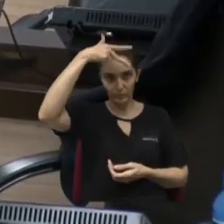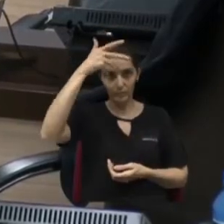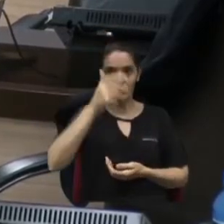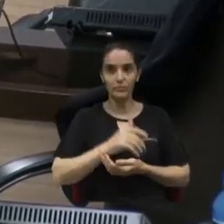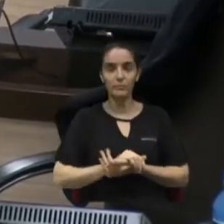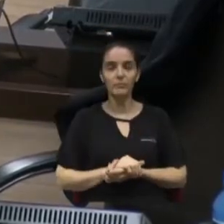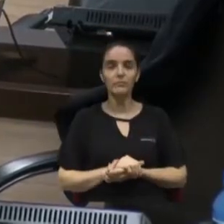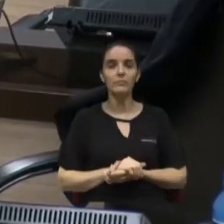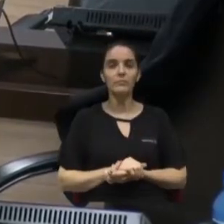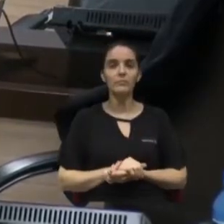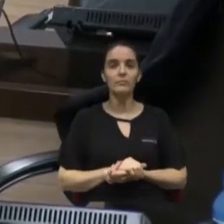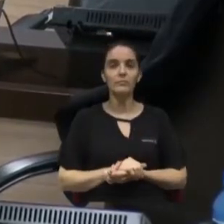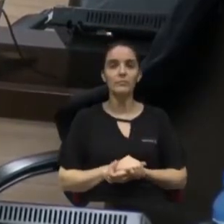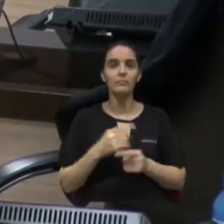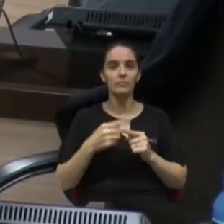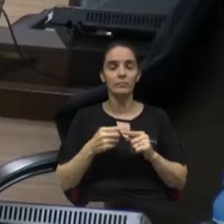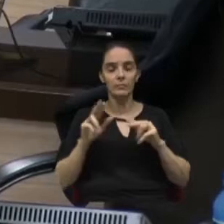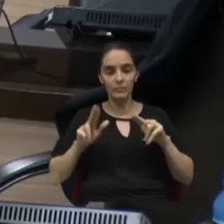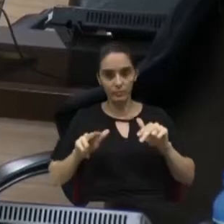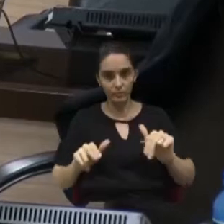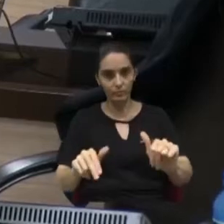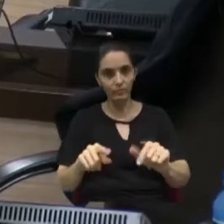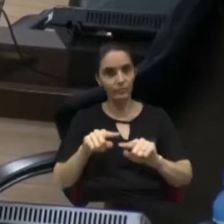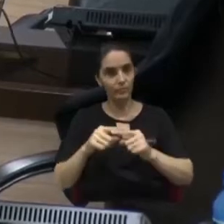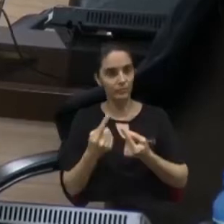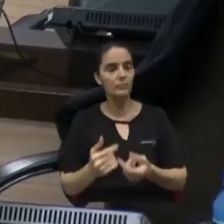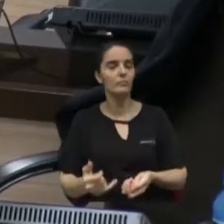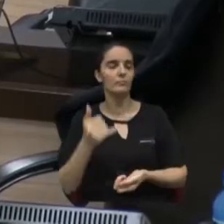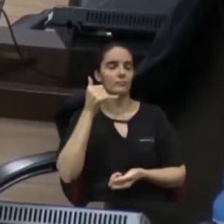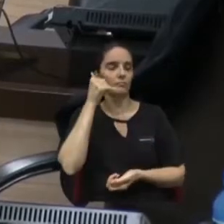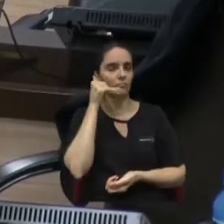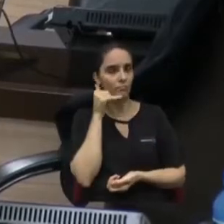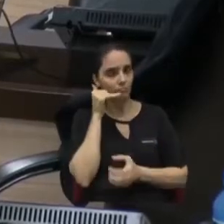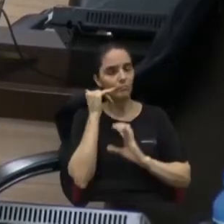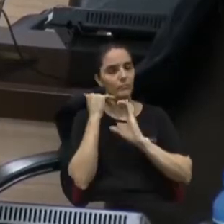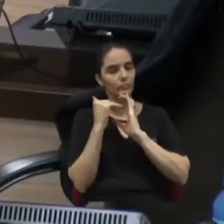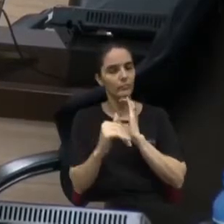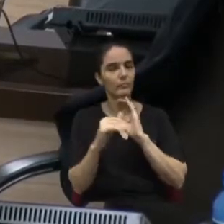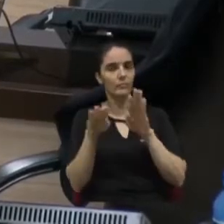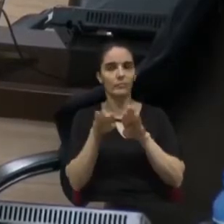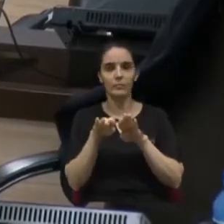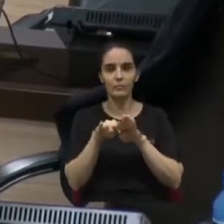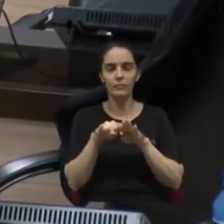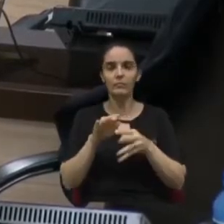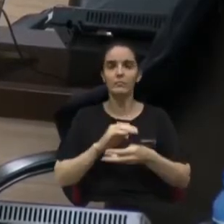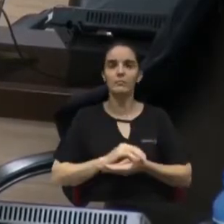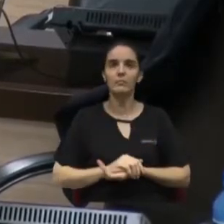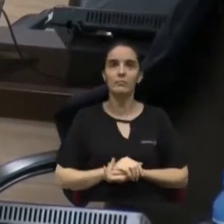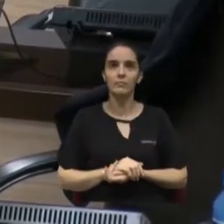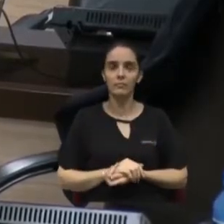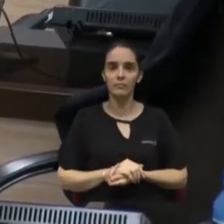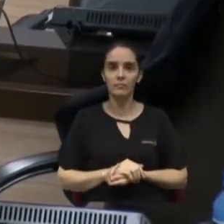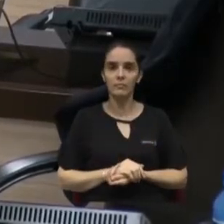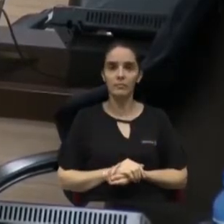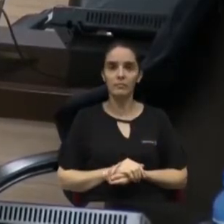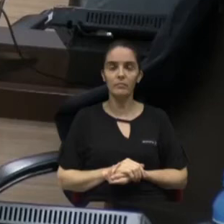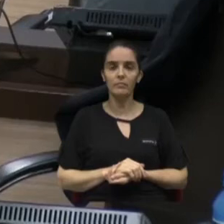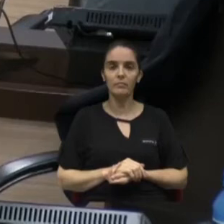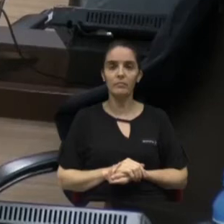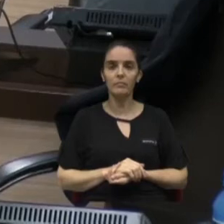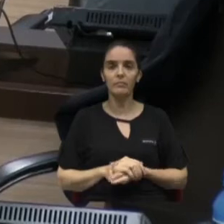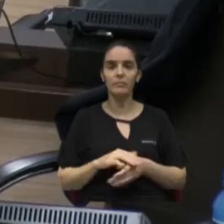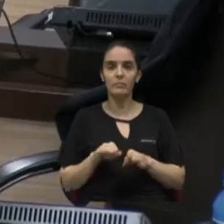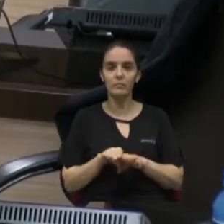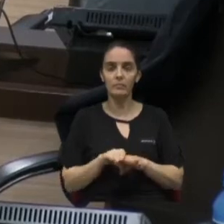que, mesmo viajando, fez questão de ligar, fez questão de mandar mensagem acerca do meu pai, e ao